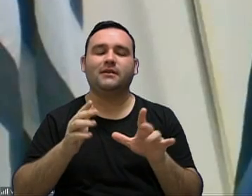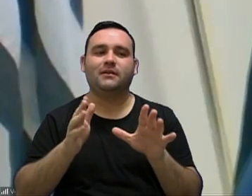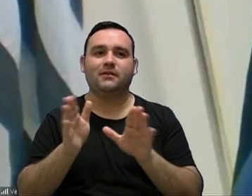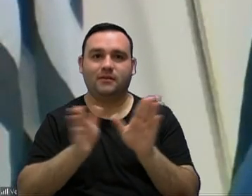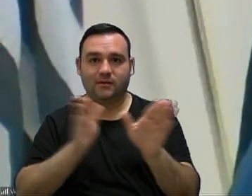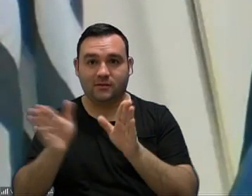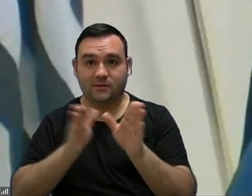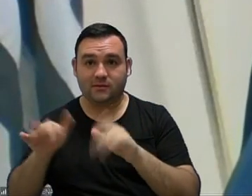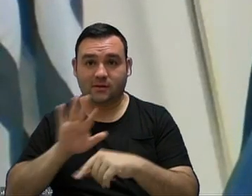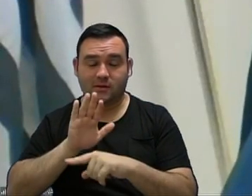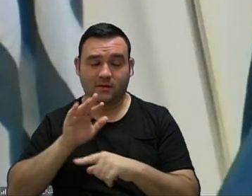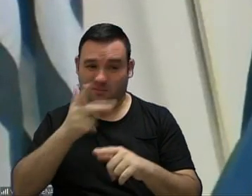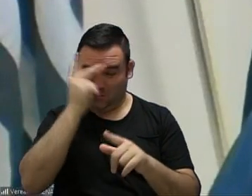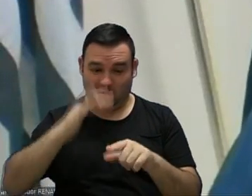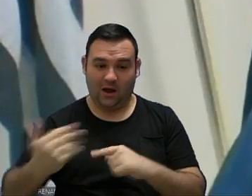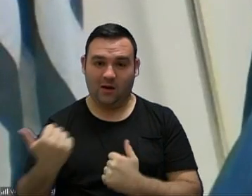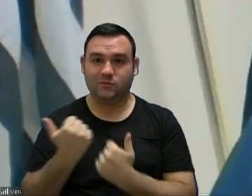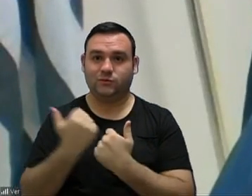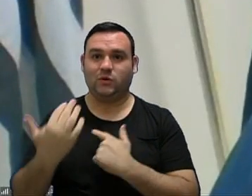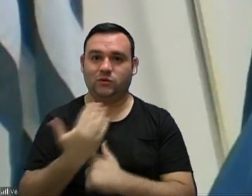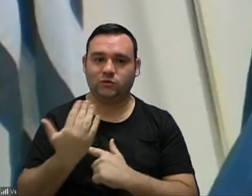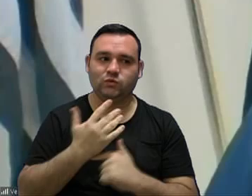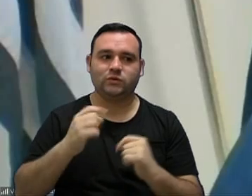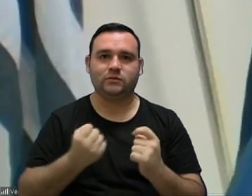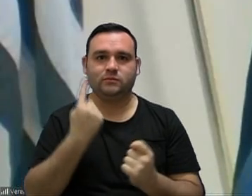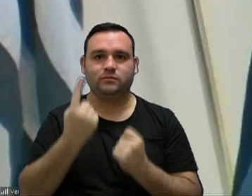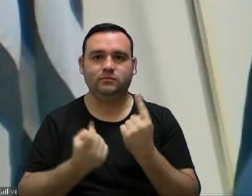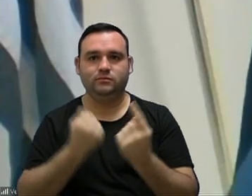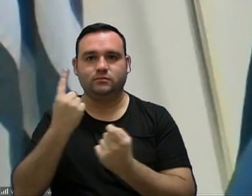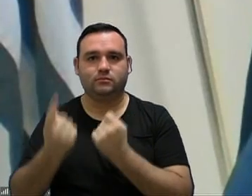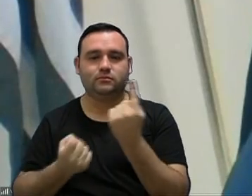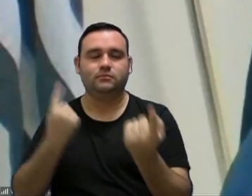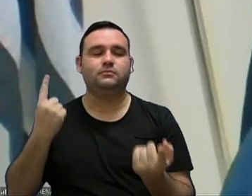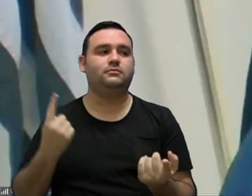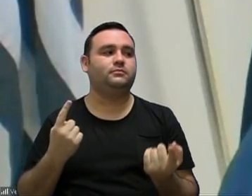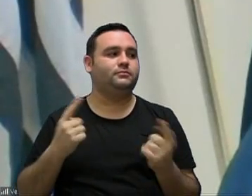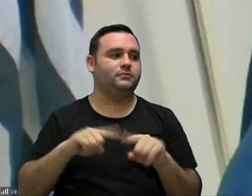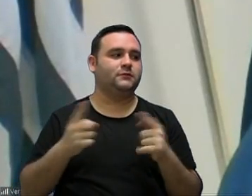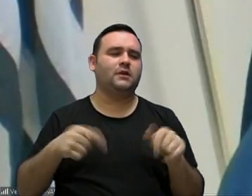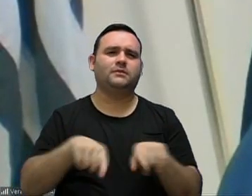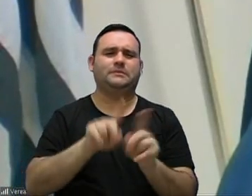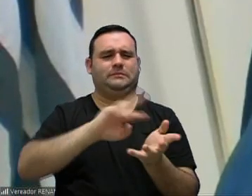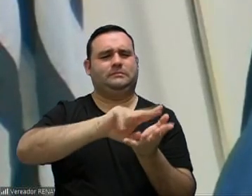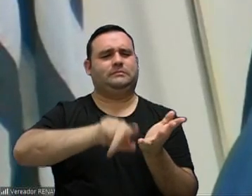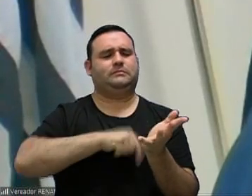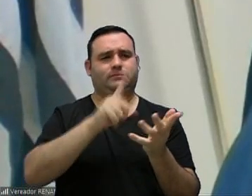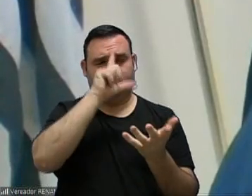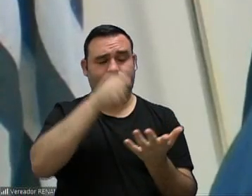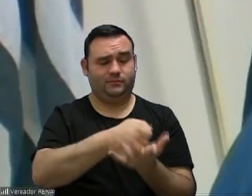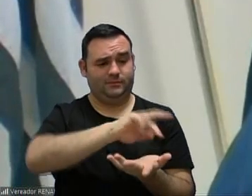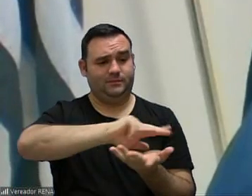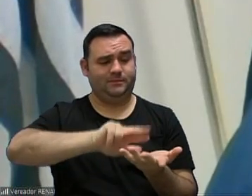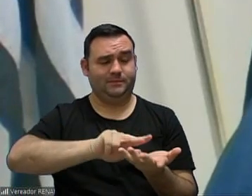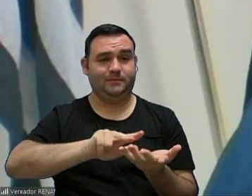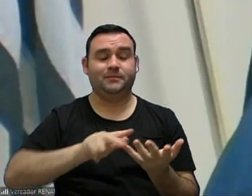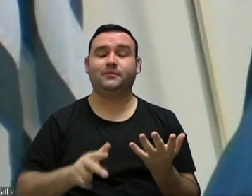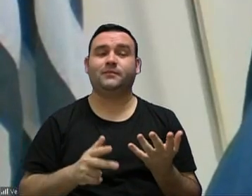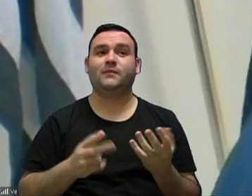assessoria restrita ao plenário. E, portanto, uma série de medidas que